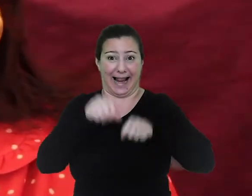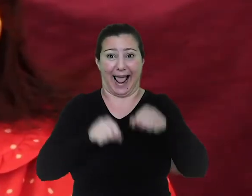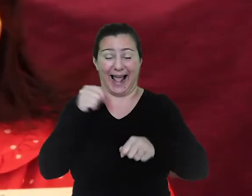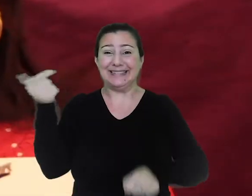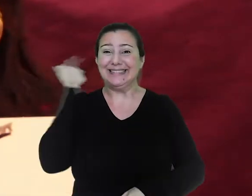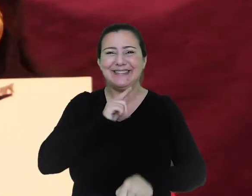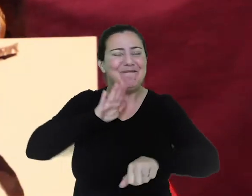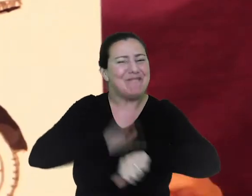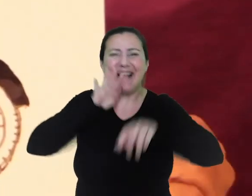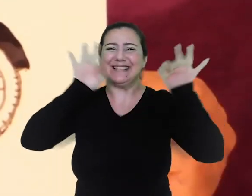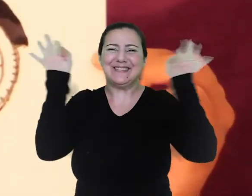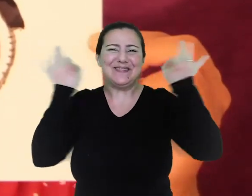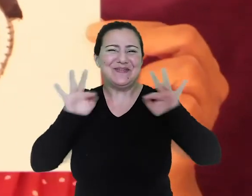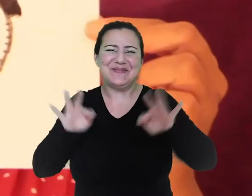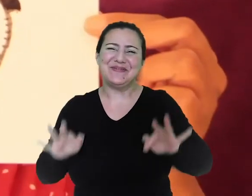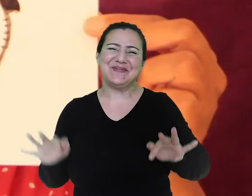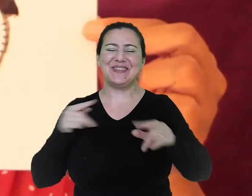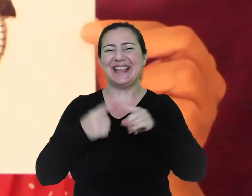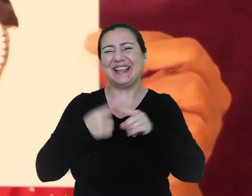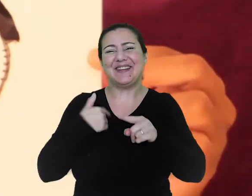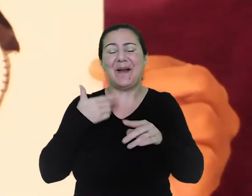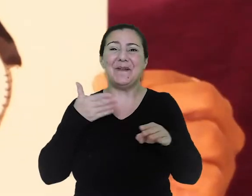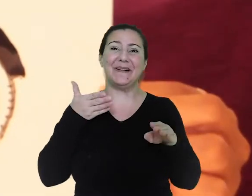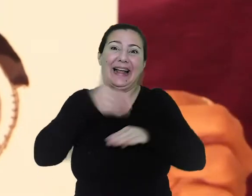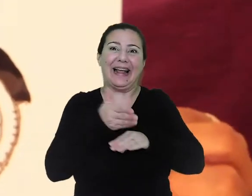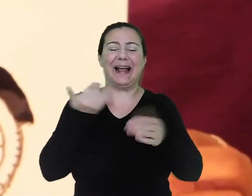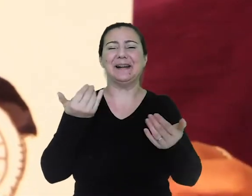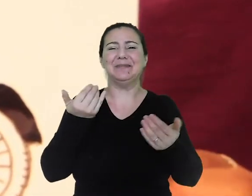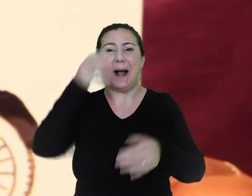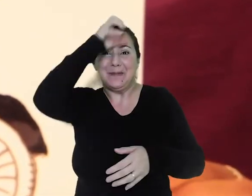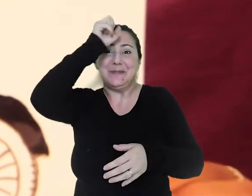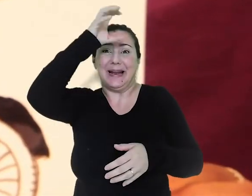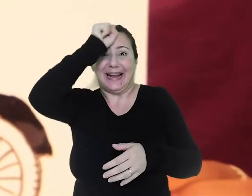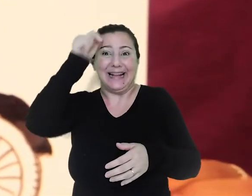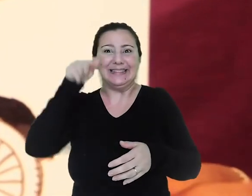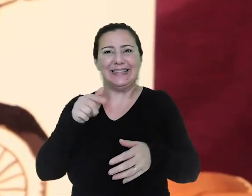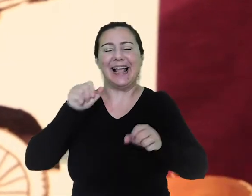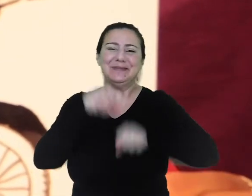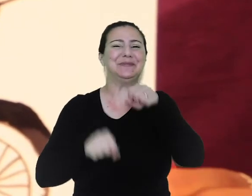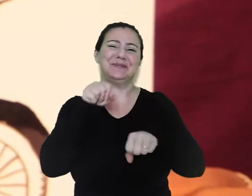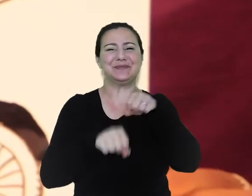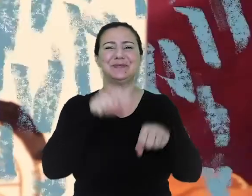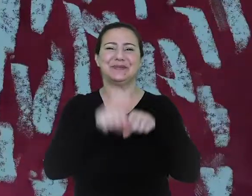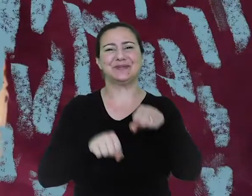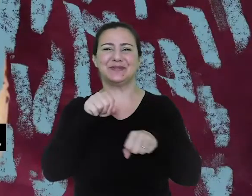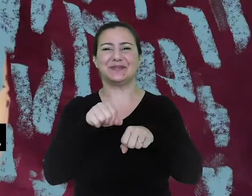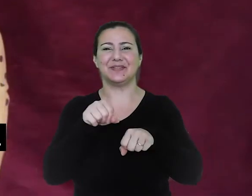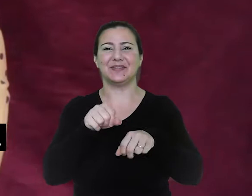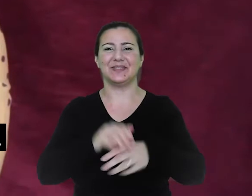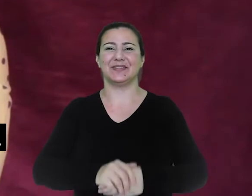ganhei era mais felicidade que eu ia para ficar aprendendo